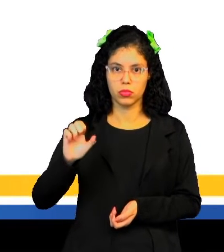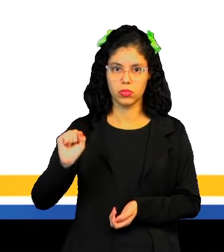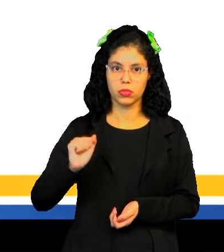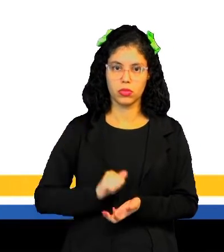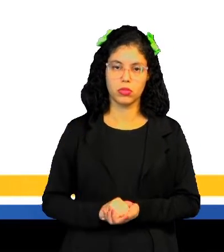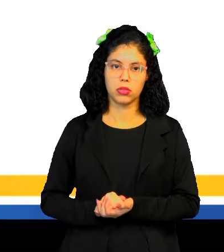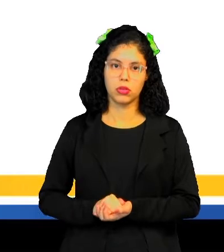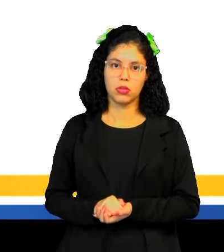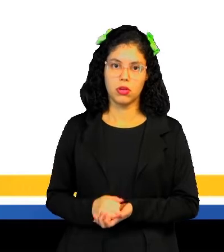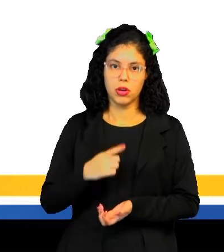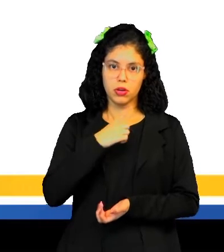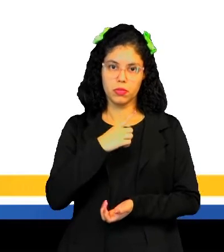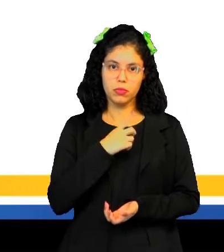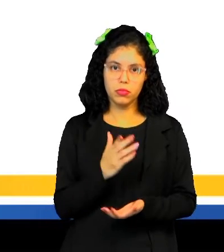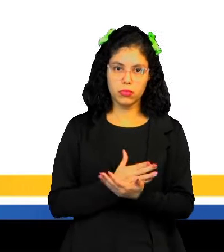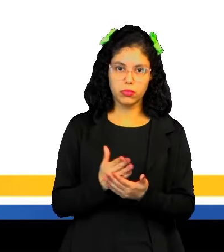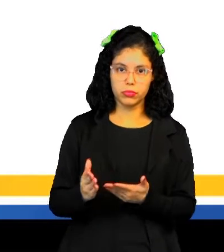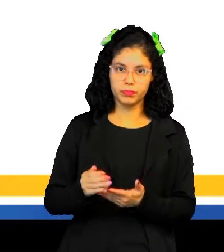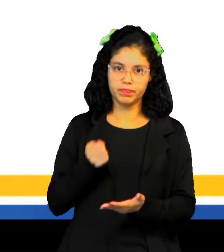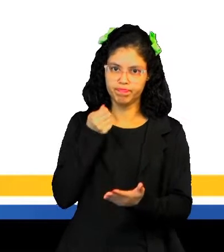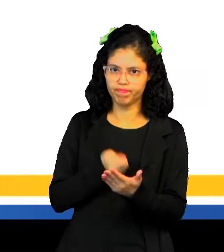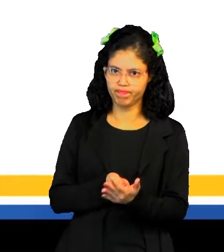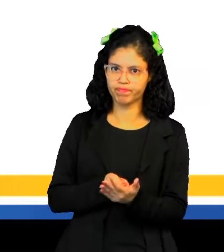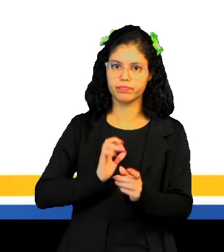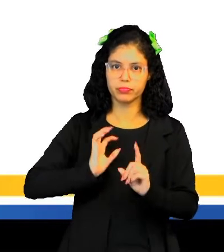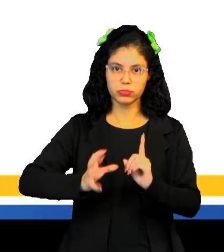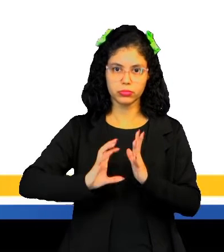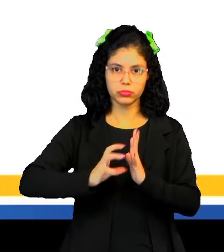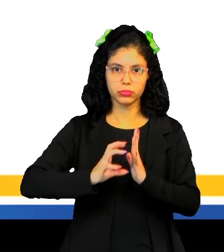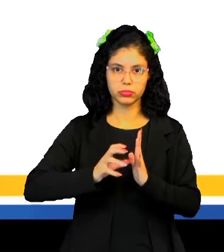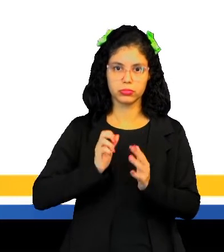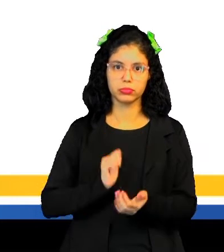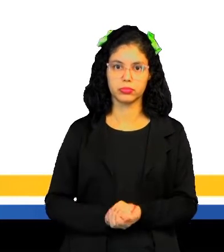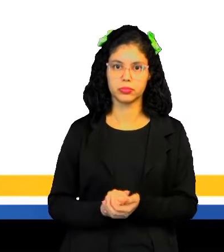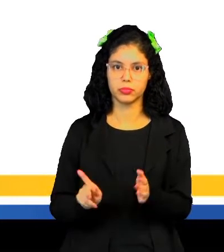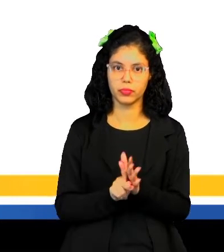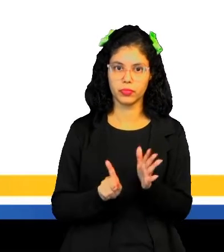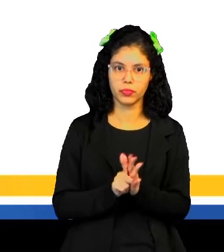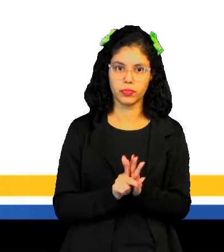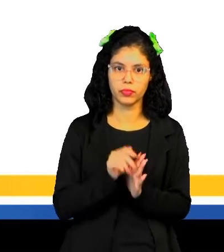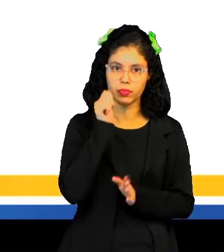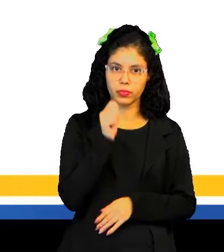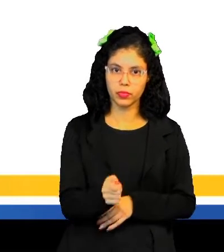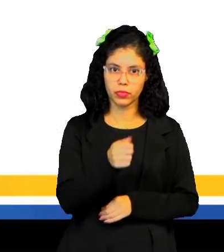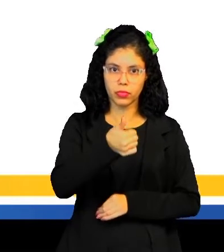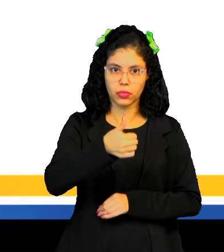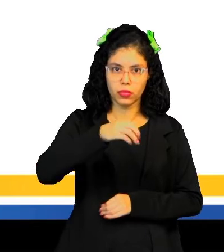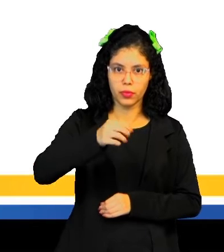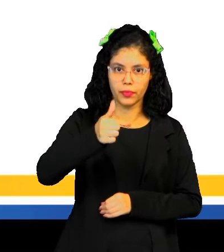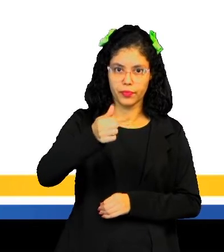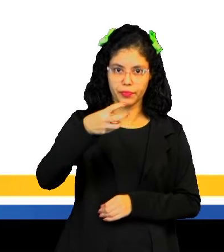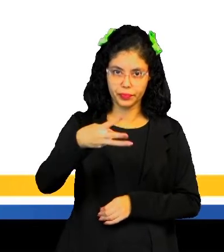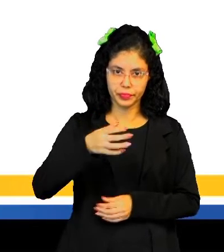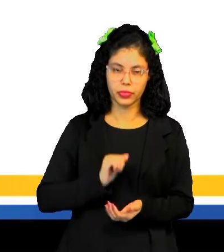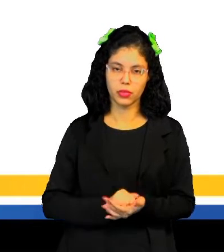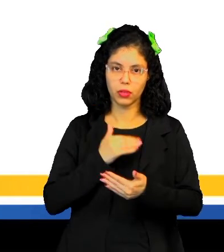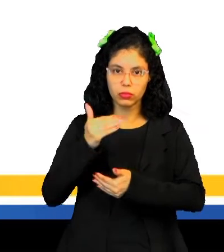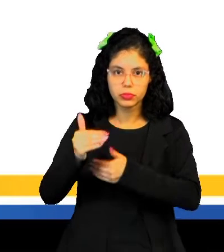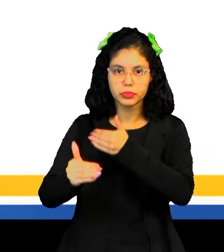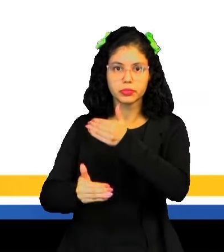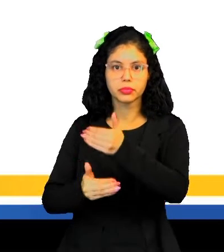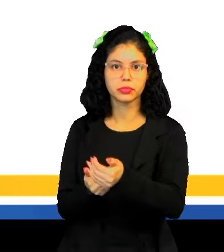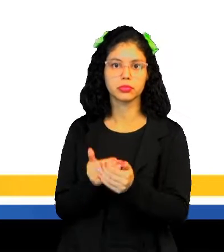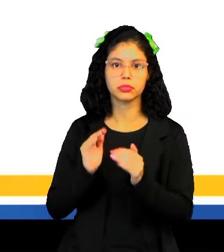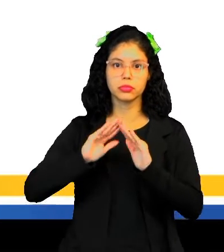Ulisses Guimarães. Ele teve uma atuação firme no parlamento ao se opor à ditadura. Em 1973, durante